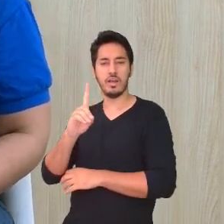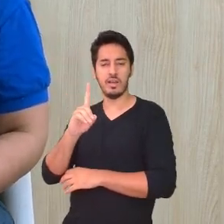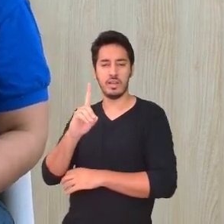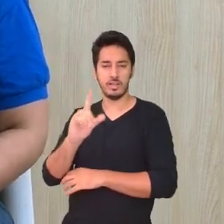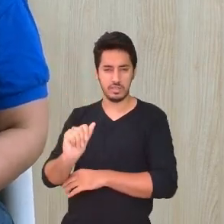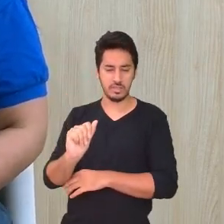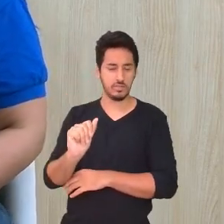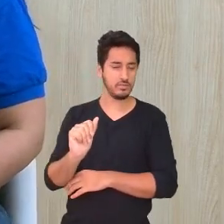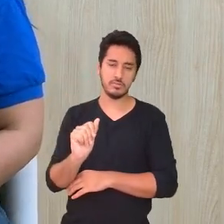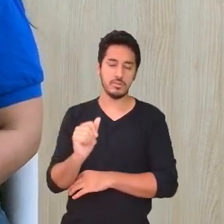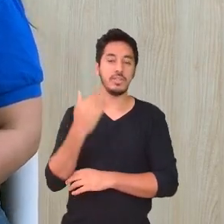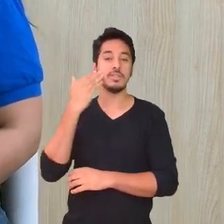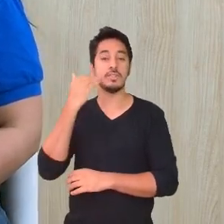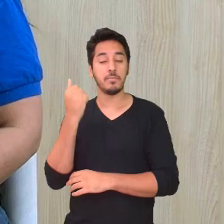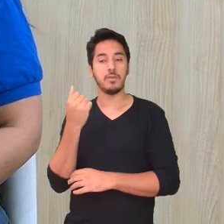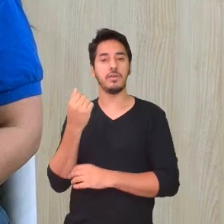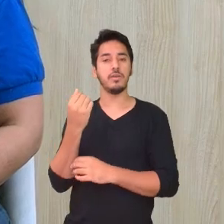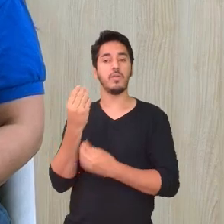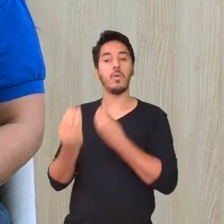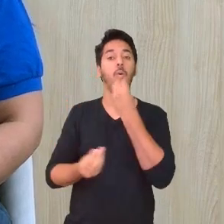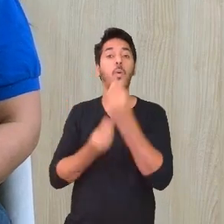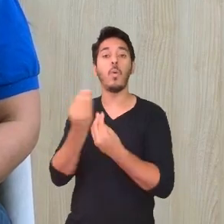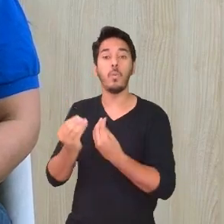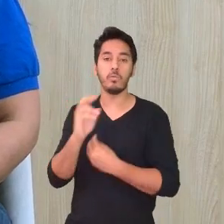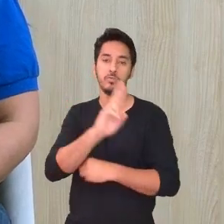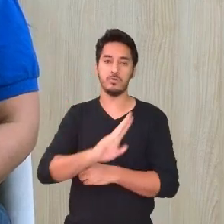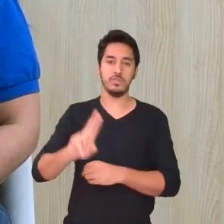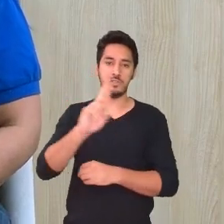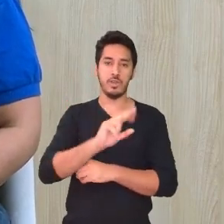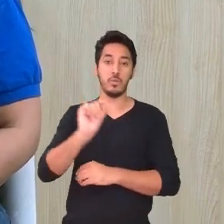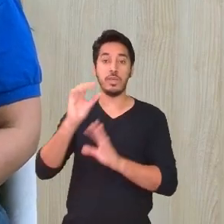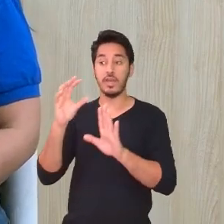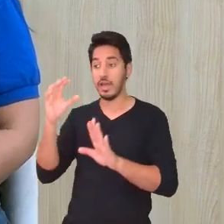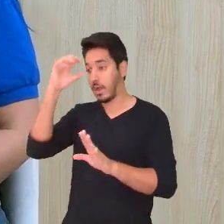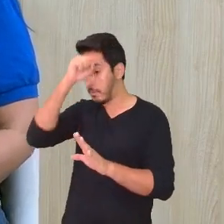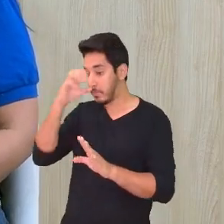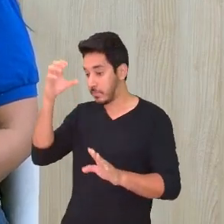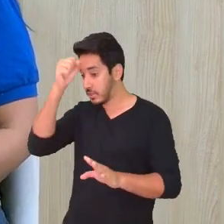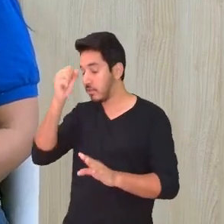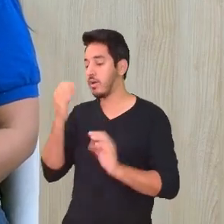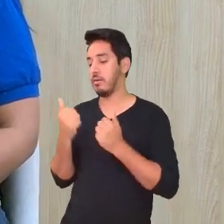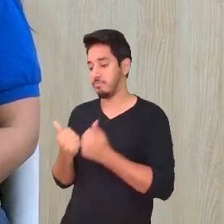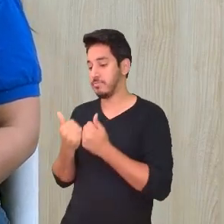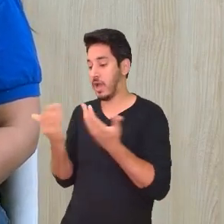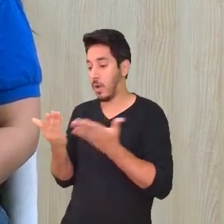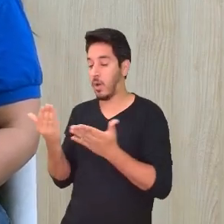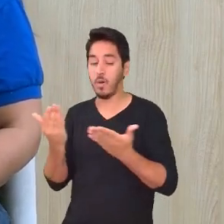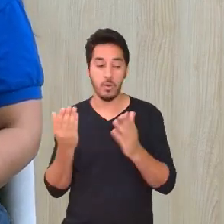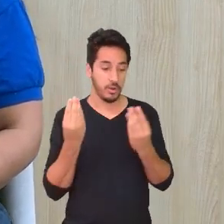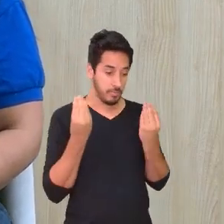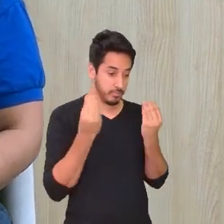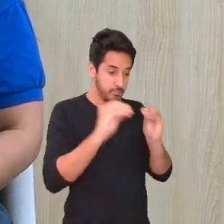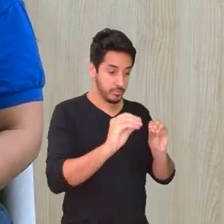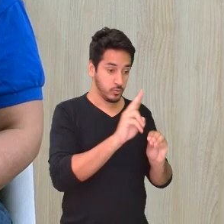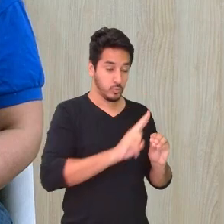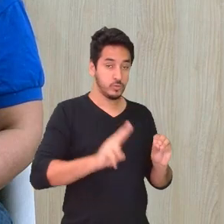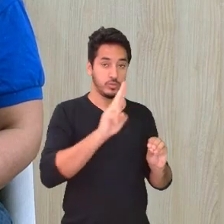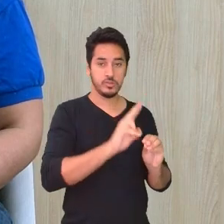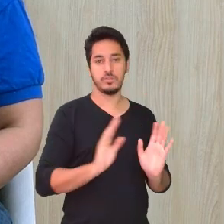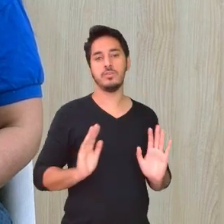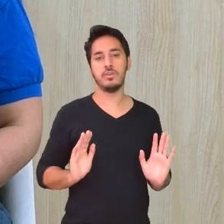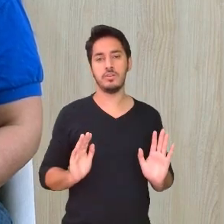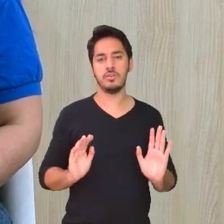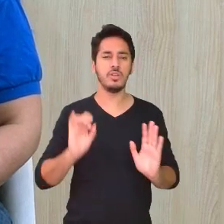quando utilizar aquilo que você aprendeu lá em matemática. Então, a leitura também da matemática, né? Muitas vezes não é só a leitura